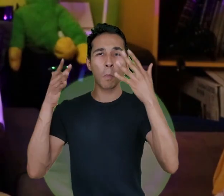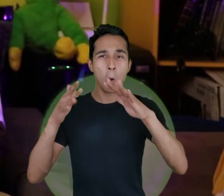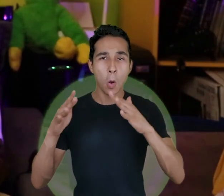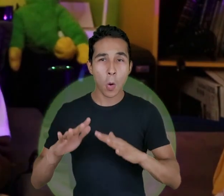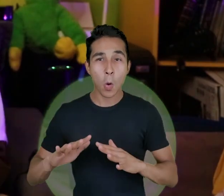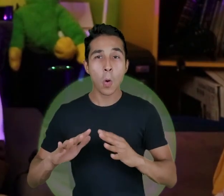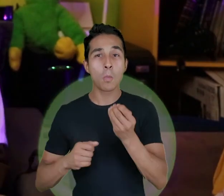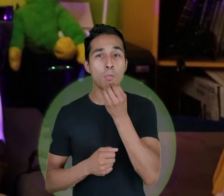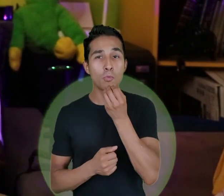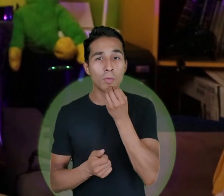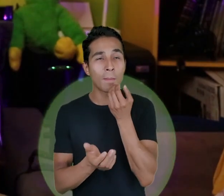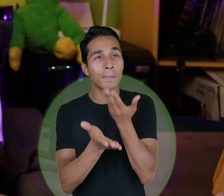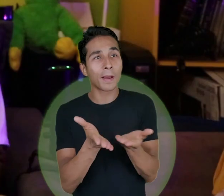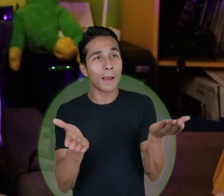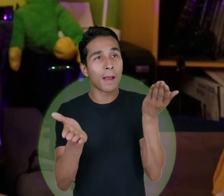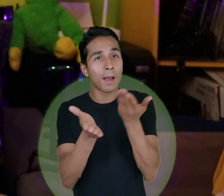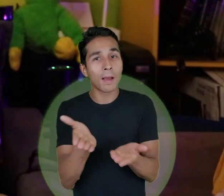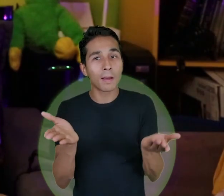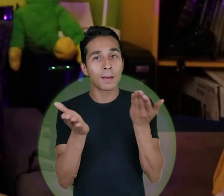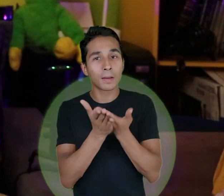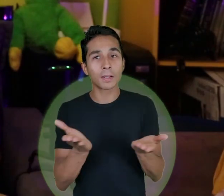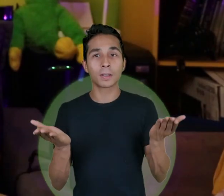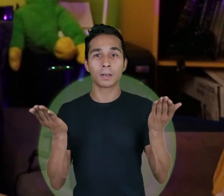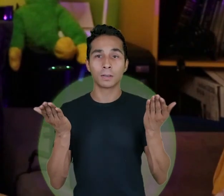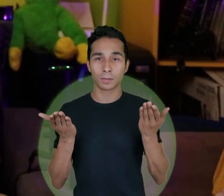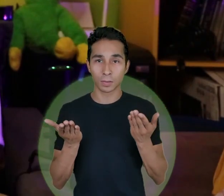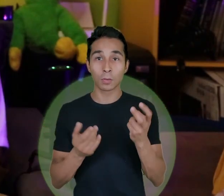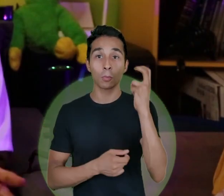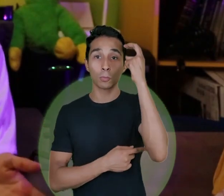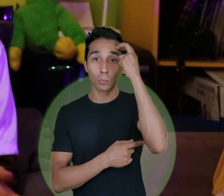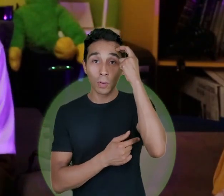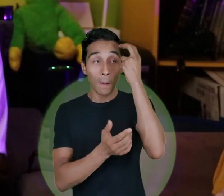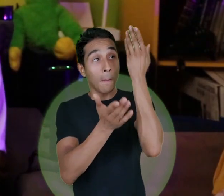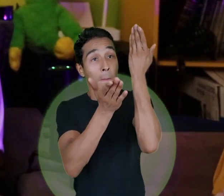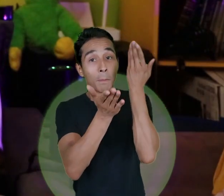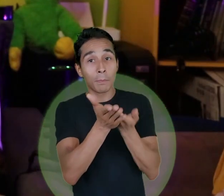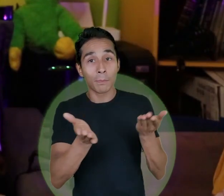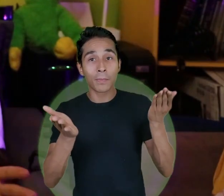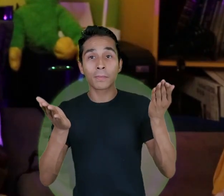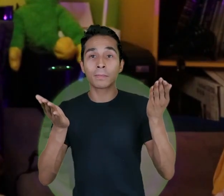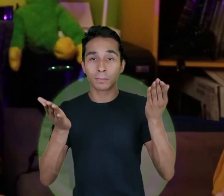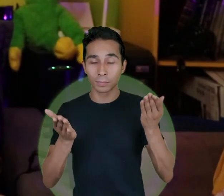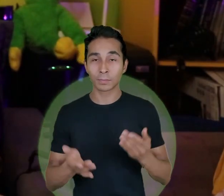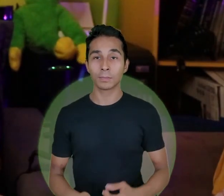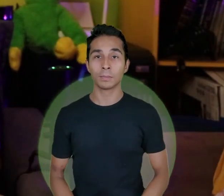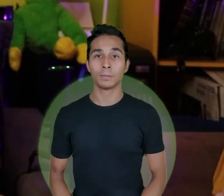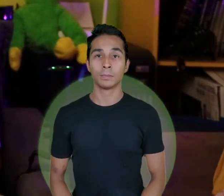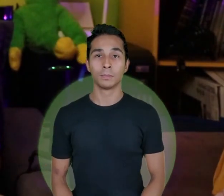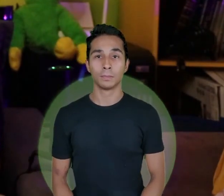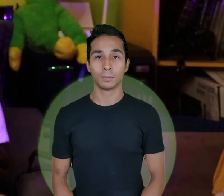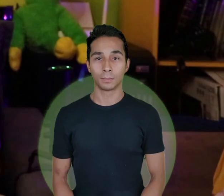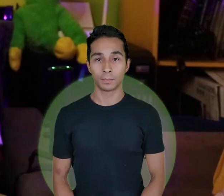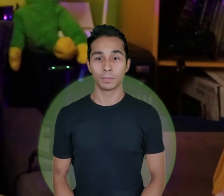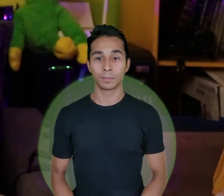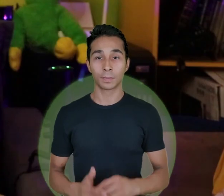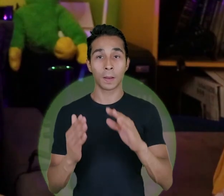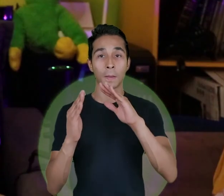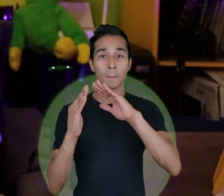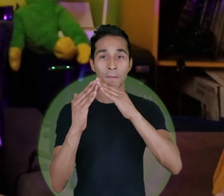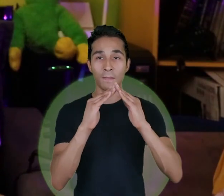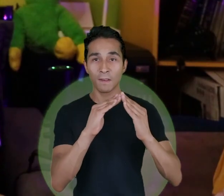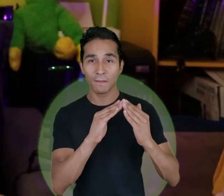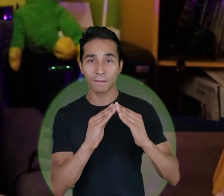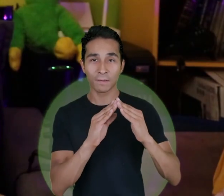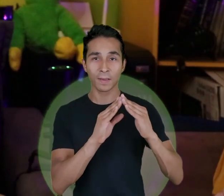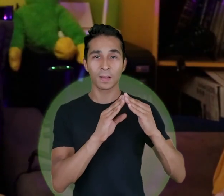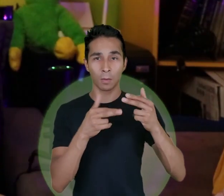destruídas. Toda essa cultura que é vivenciada, que é feita, ela acaba sendo perdida aí no nosso fio da história. E tudo que é periférico, ele tem